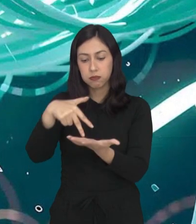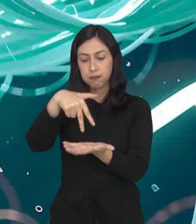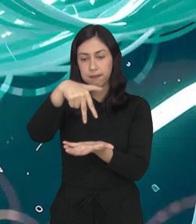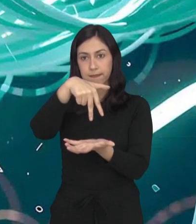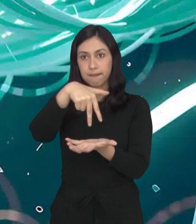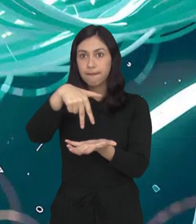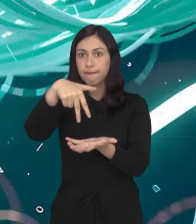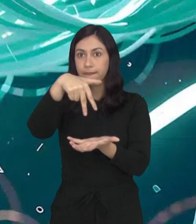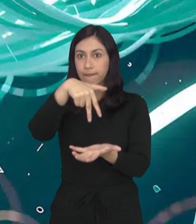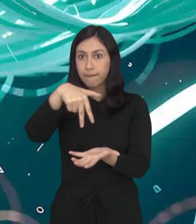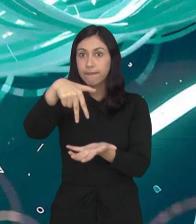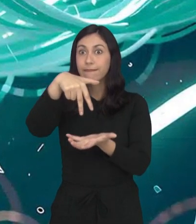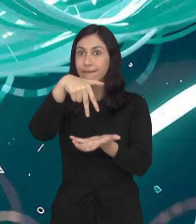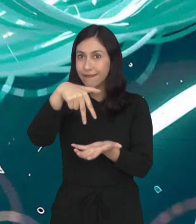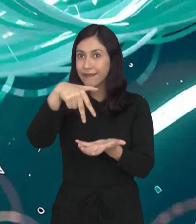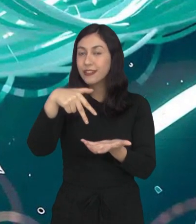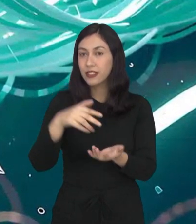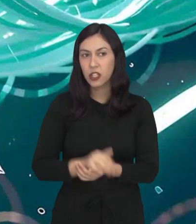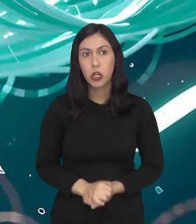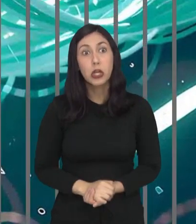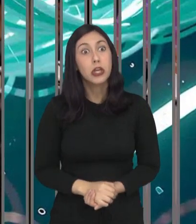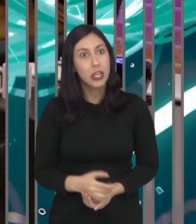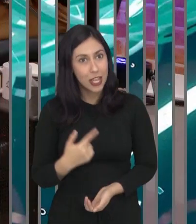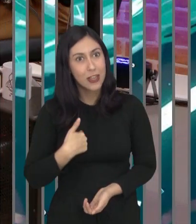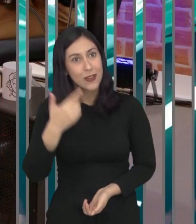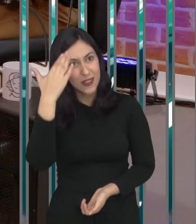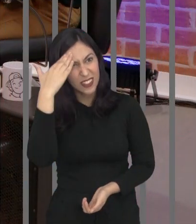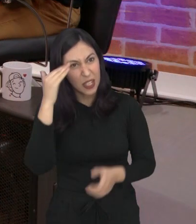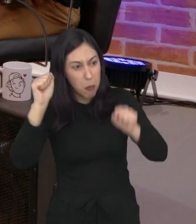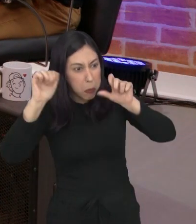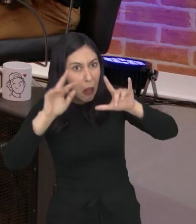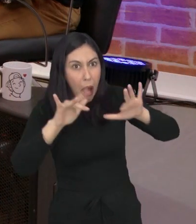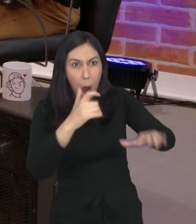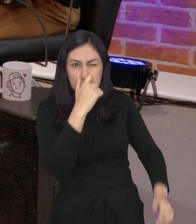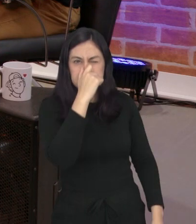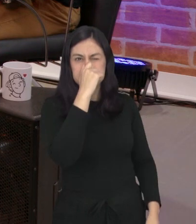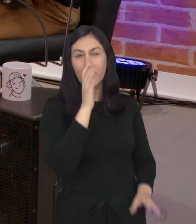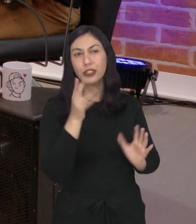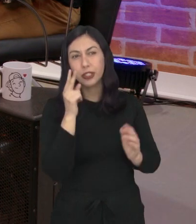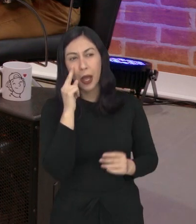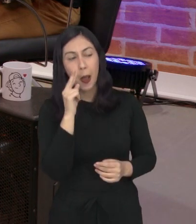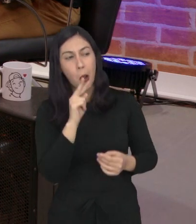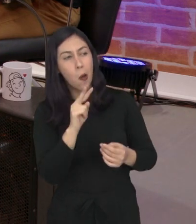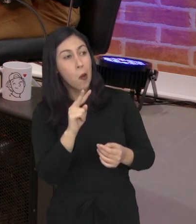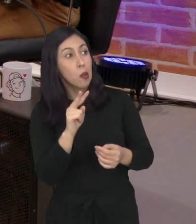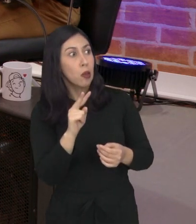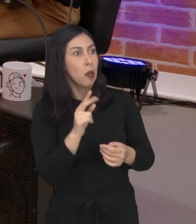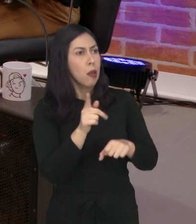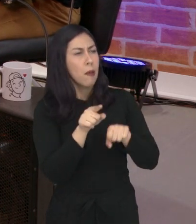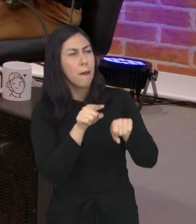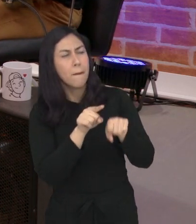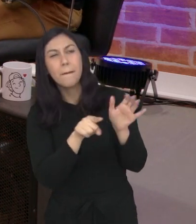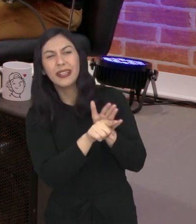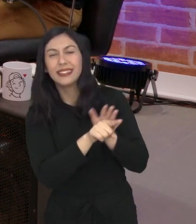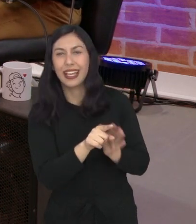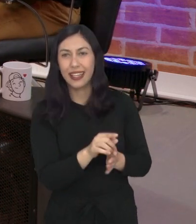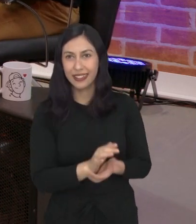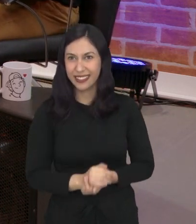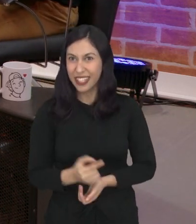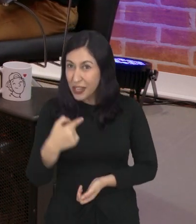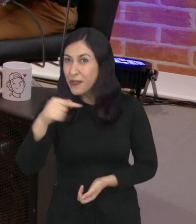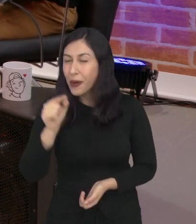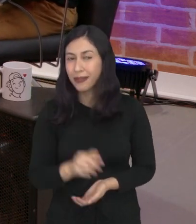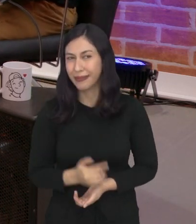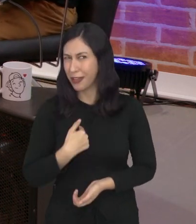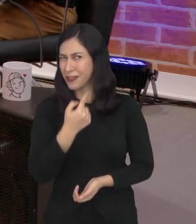o que é famoso é a personagem. E lota o show, né? Que eu tô ligado que lota. Lota. Já dei uma passada de vista assim. Já no fui show. lá, né? Tipo isso, tá ligado? Fui